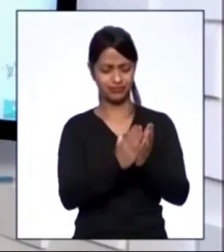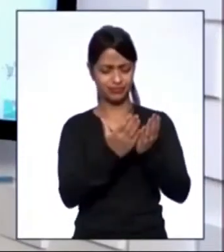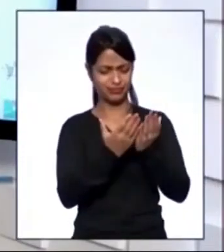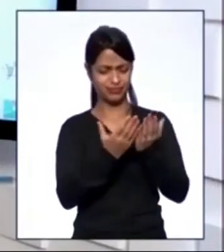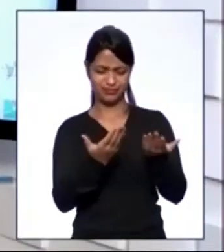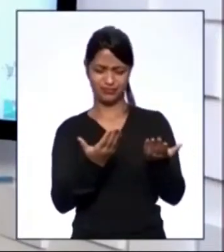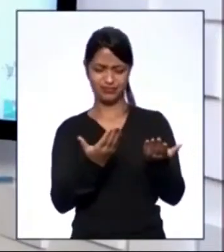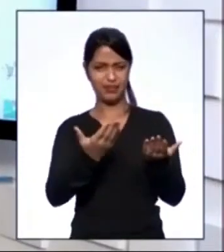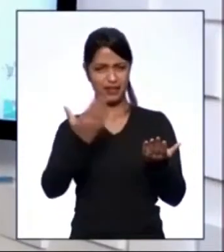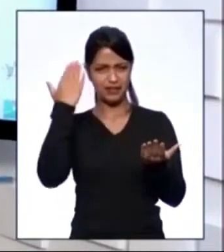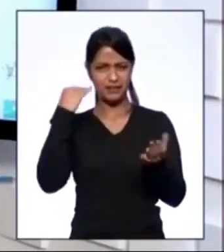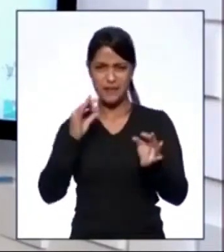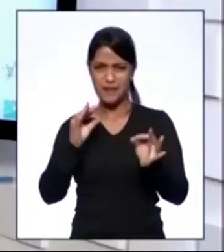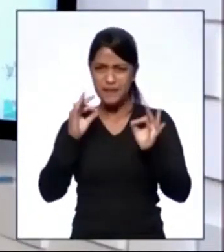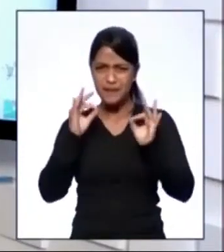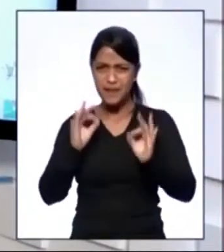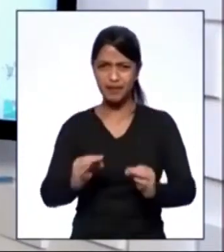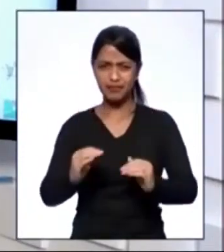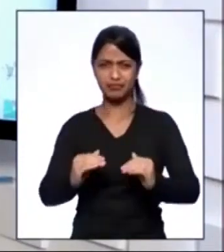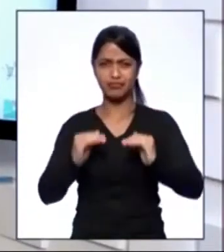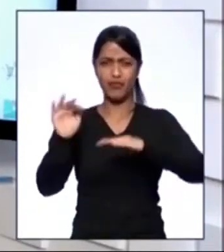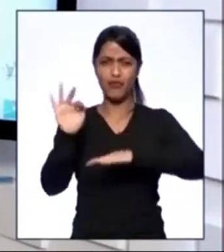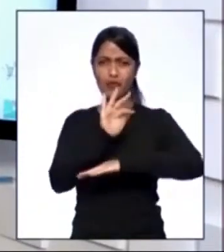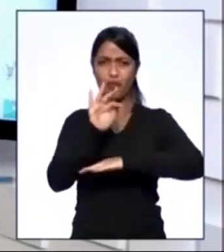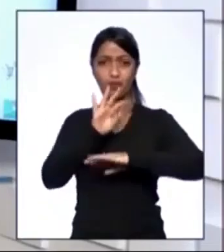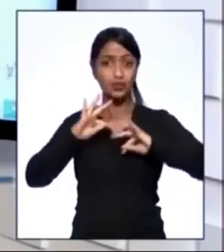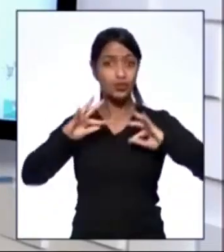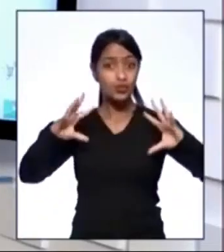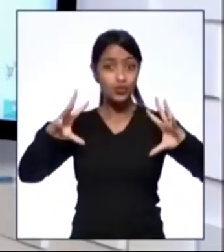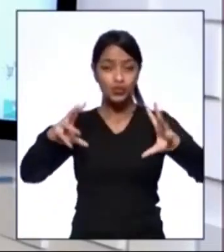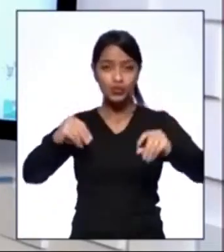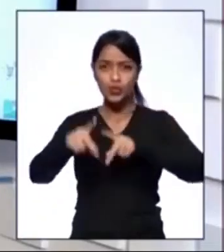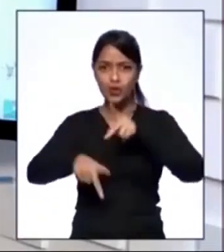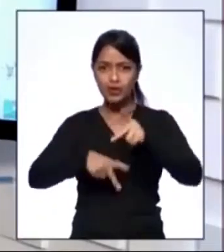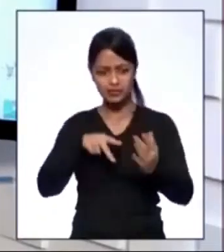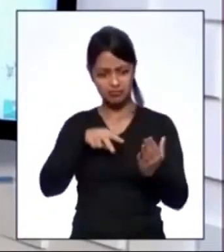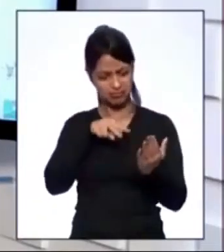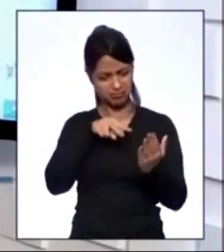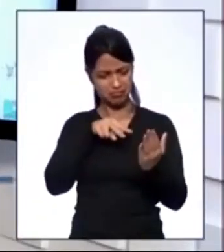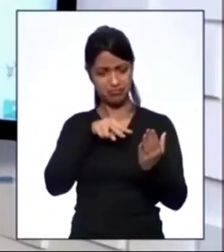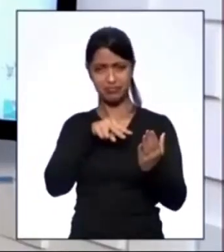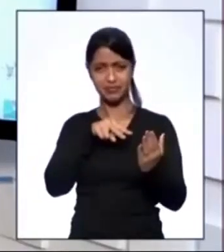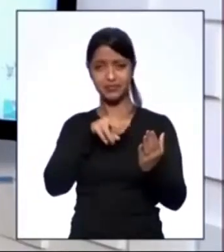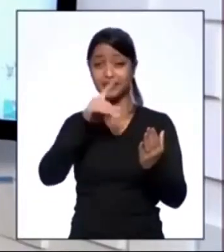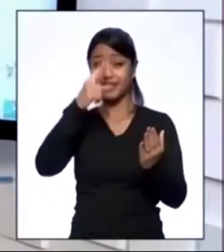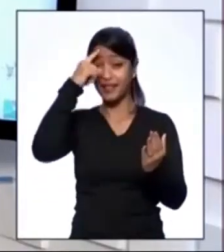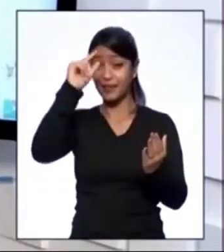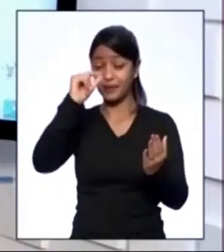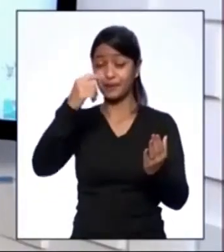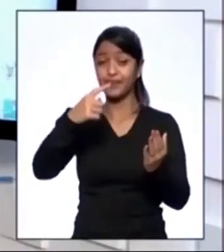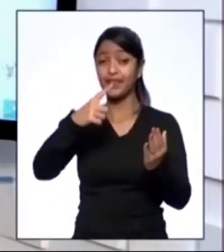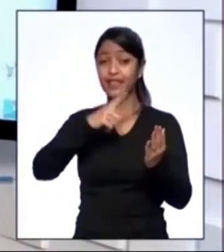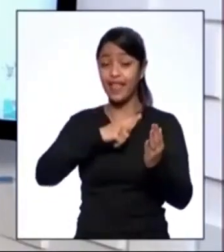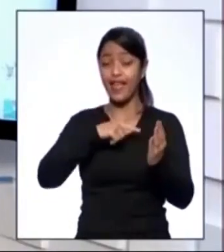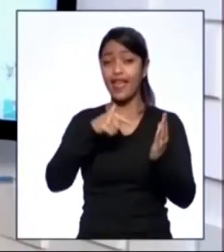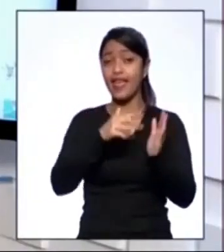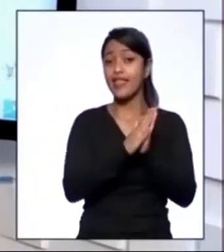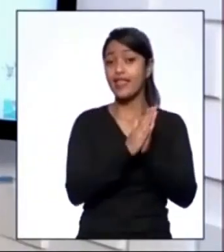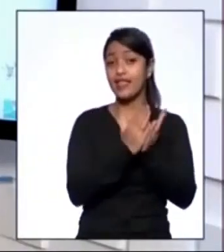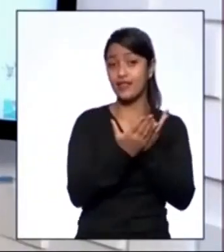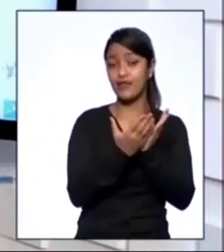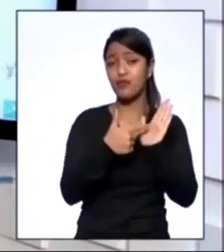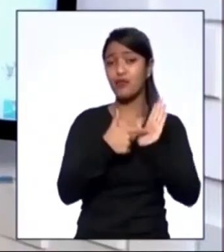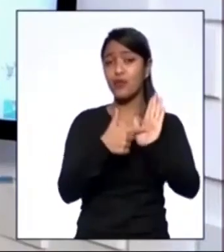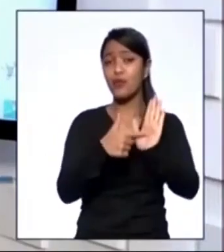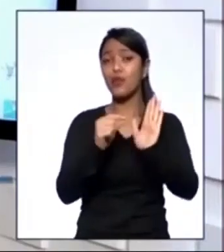formais assim. Mas a gente precisa lembrar o seguinte, né? Que os livros que mostram a linguagem das pessoas, eles estão